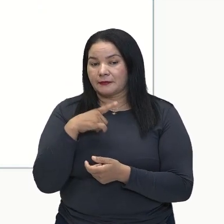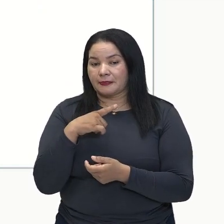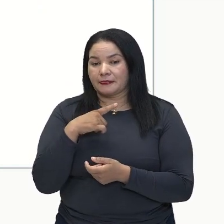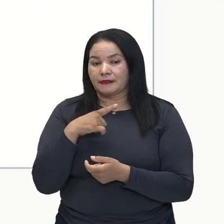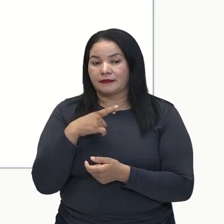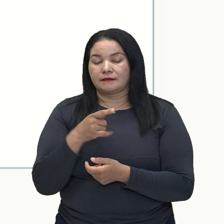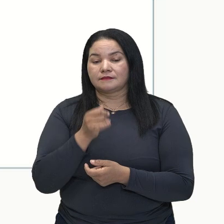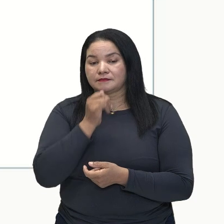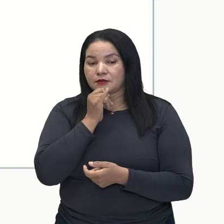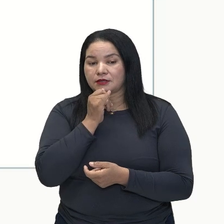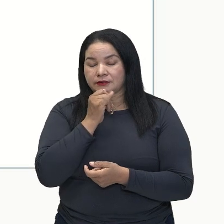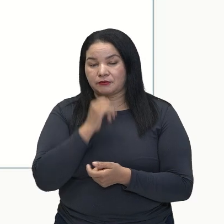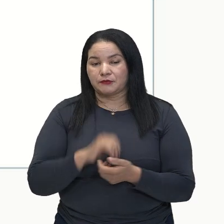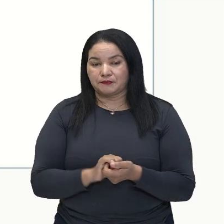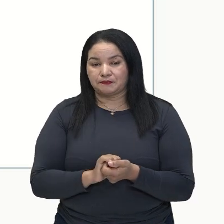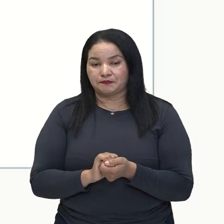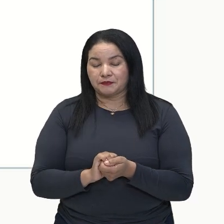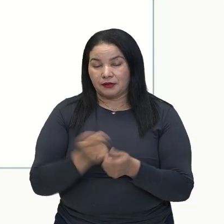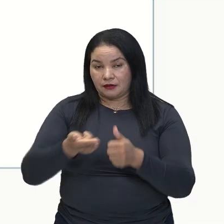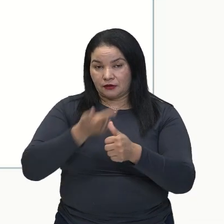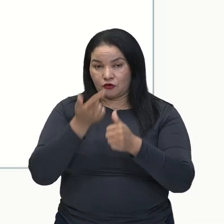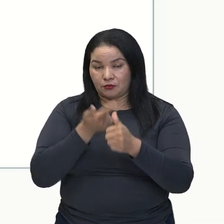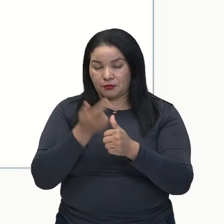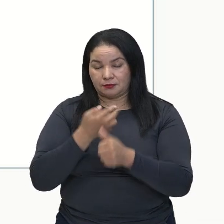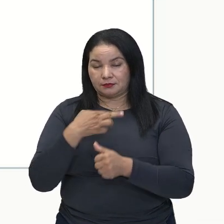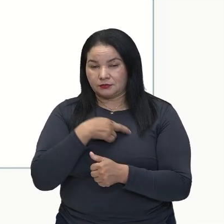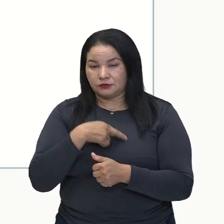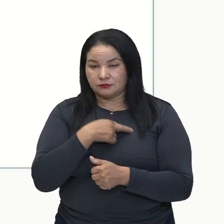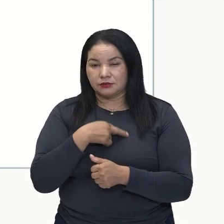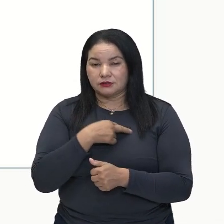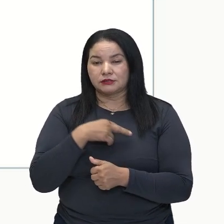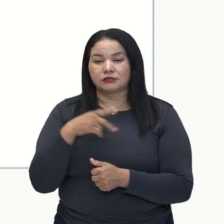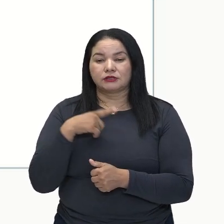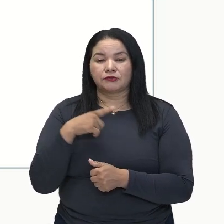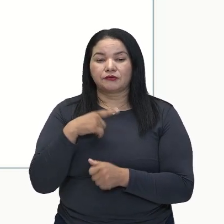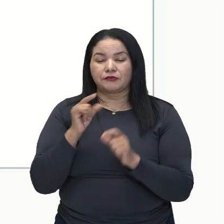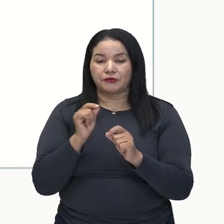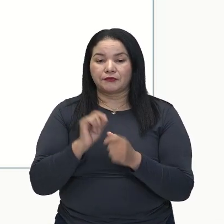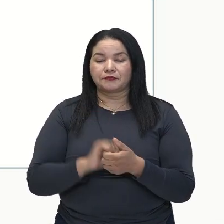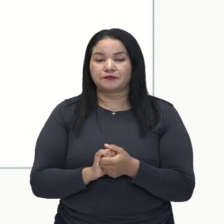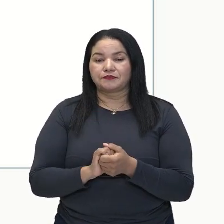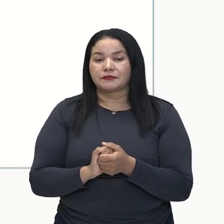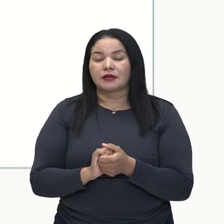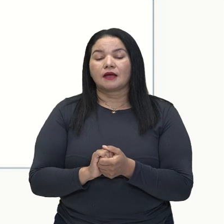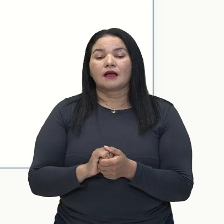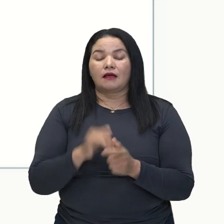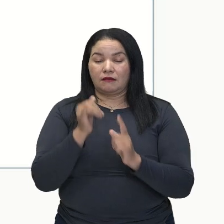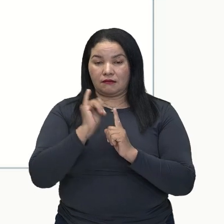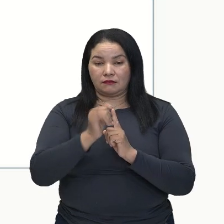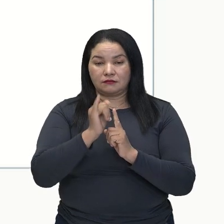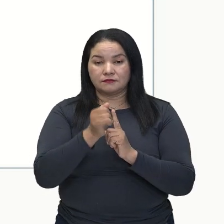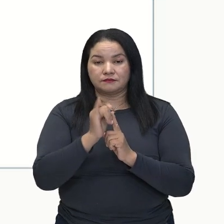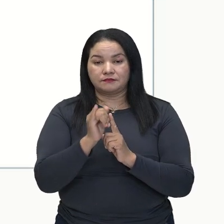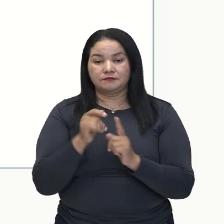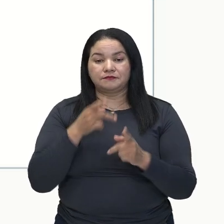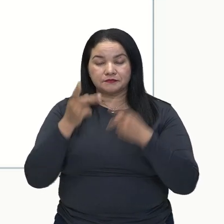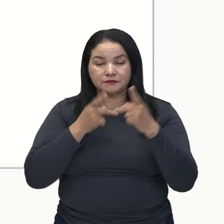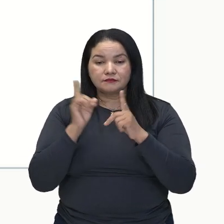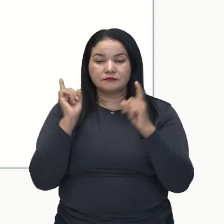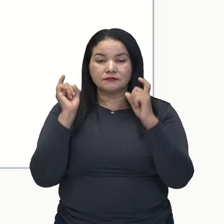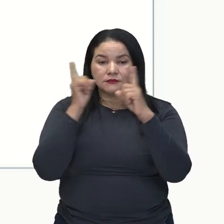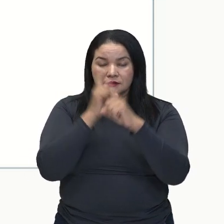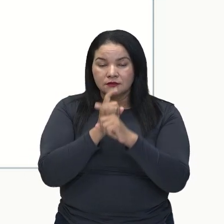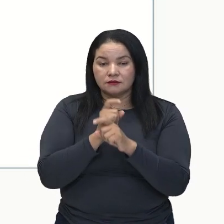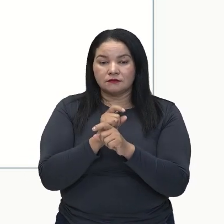trazendo esse aspecto do primeiro romance, para dizer que a minha narradora ela faz essa reflexão da dificuldade de reunir tantos relatos de